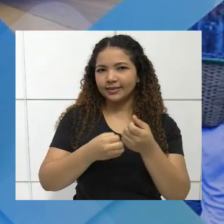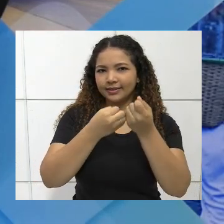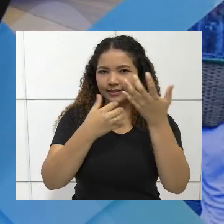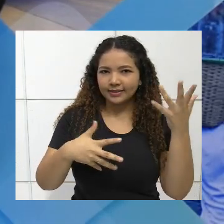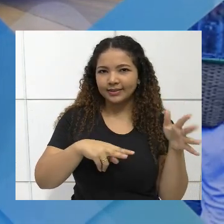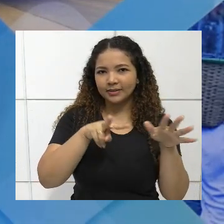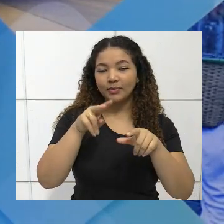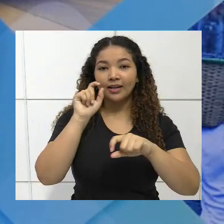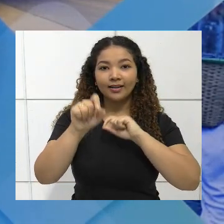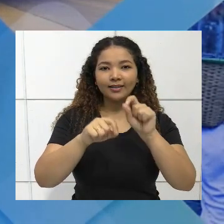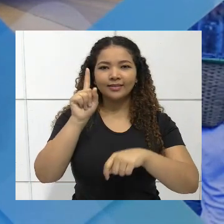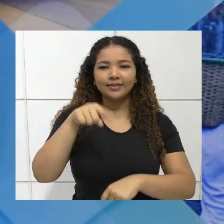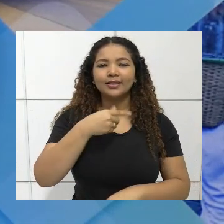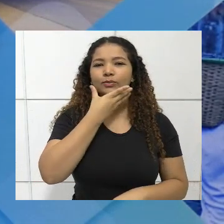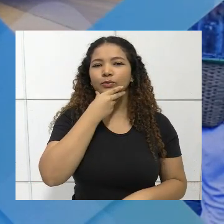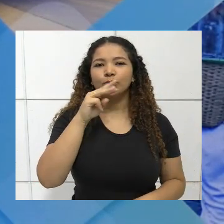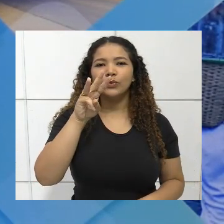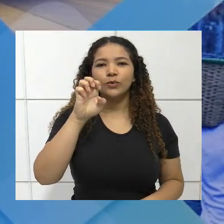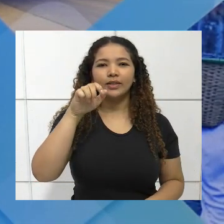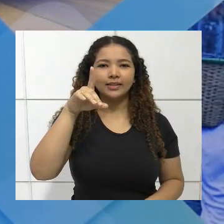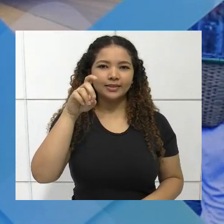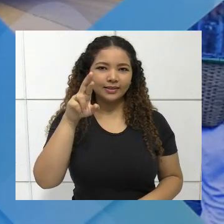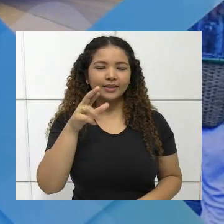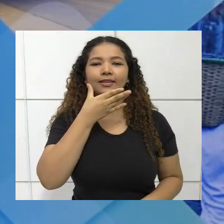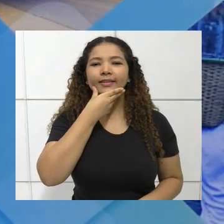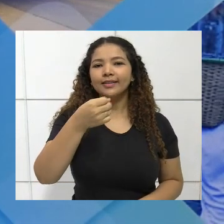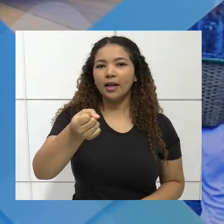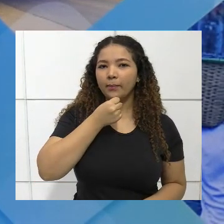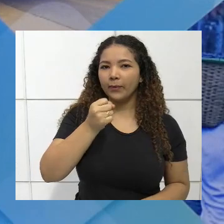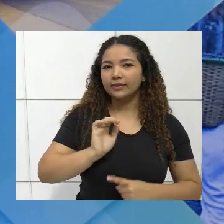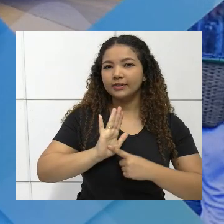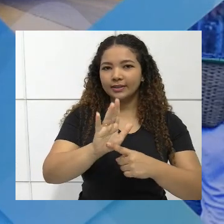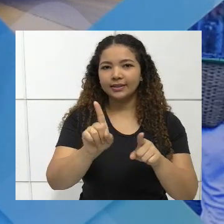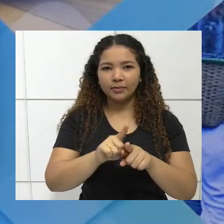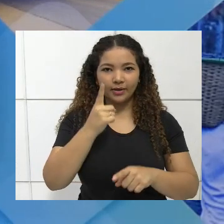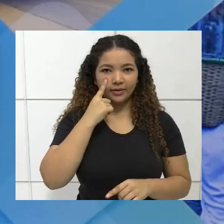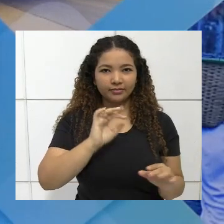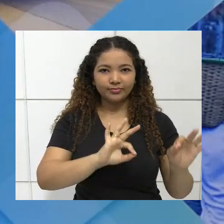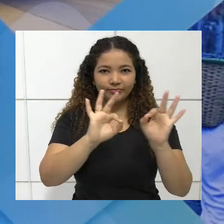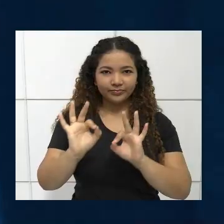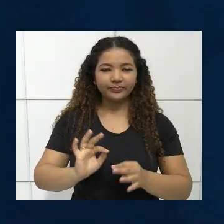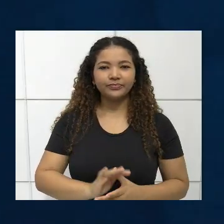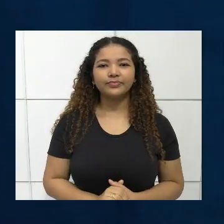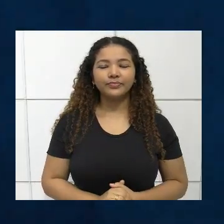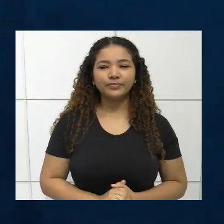o Curió, o Ender Pinheiro, nosso repórter e apresentador do Alerta Baité. Veja só.